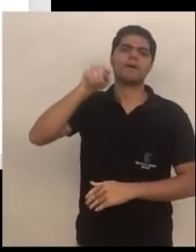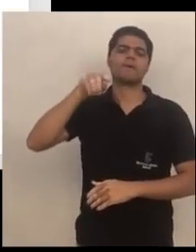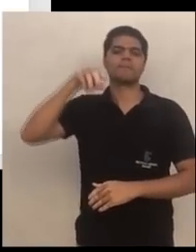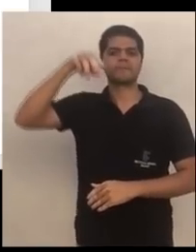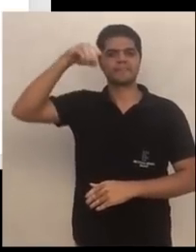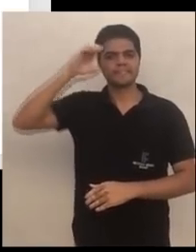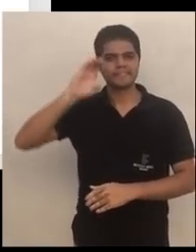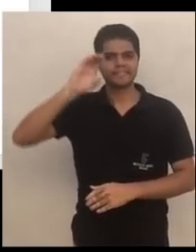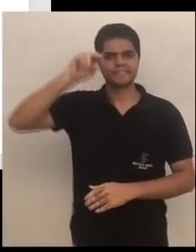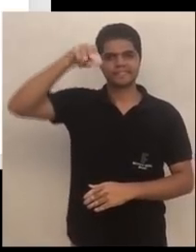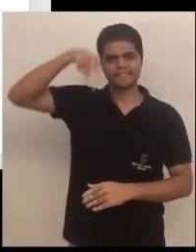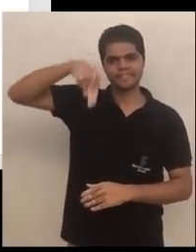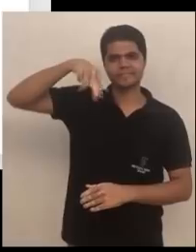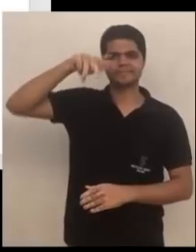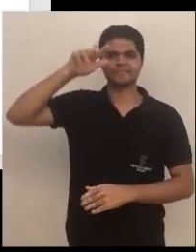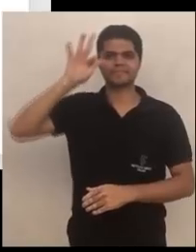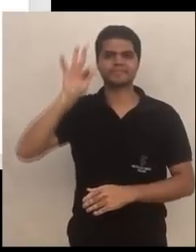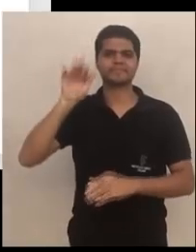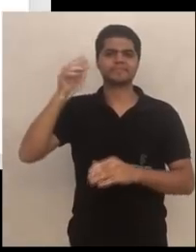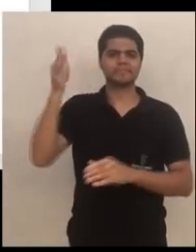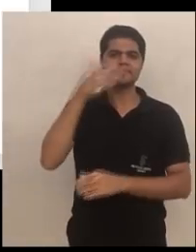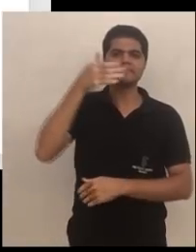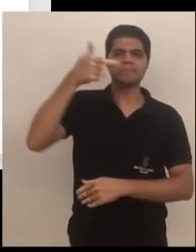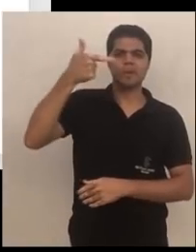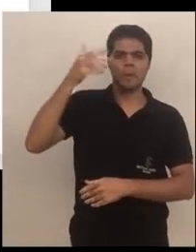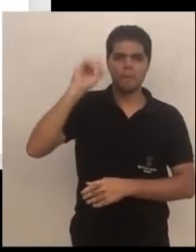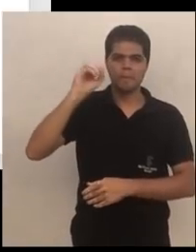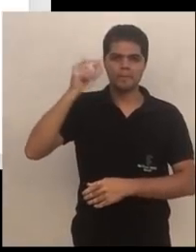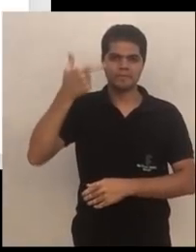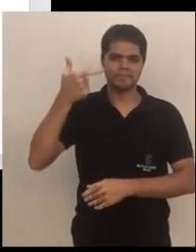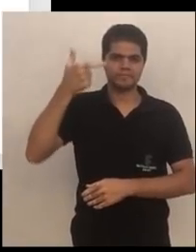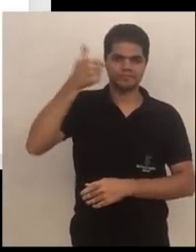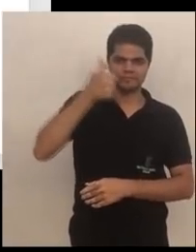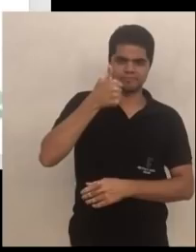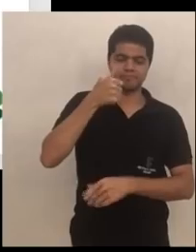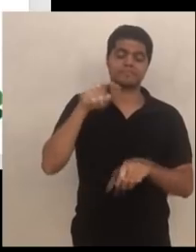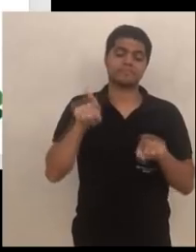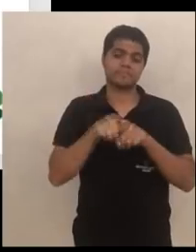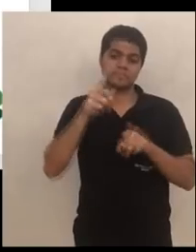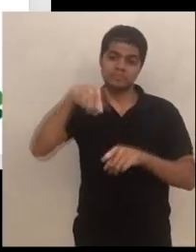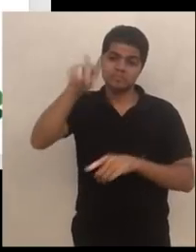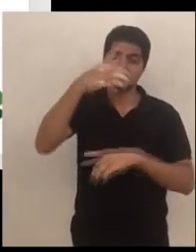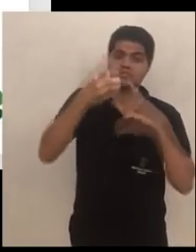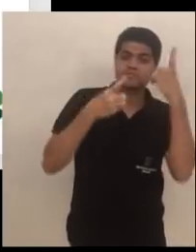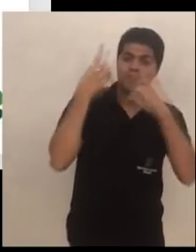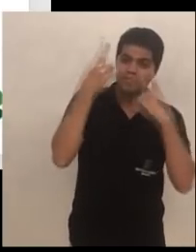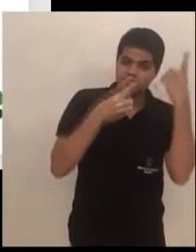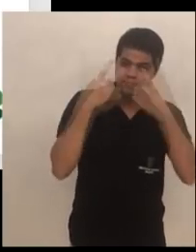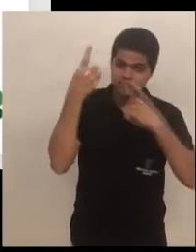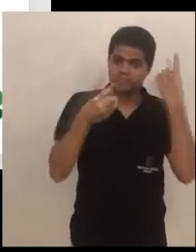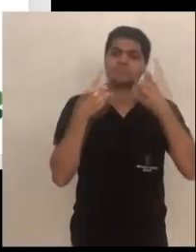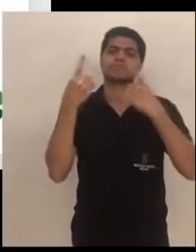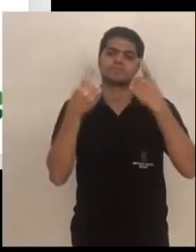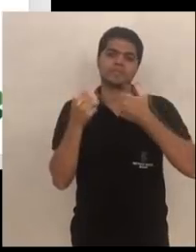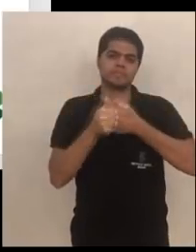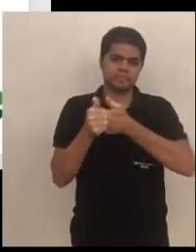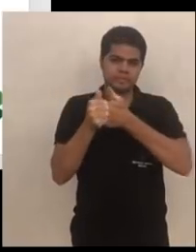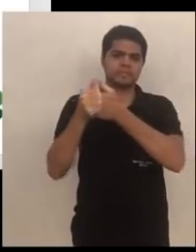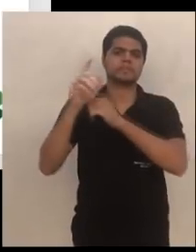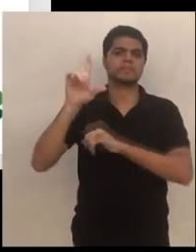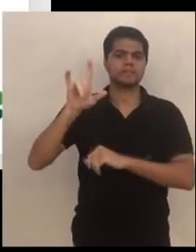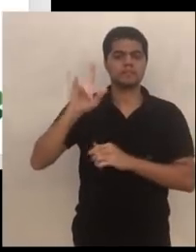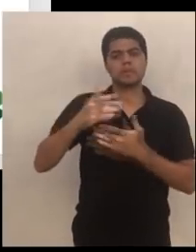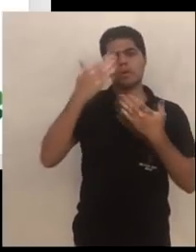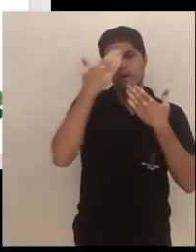@CNPorg2021, tem os contatos, tem o e-mail aí para se você tiver alguma dúvida. Pessoal, eu agradeço a atenção de vocês,